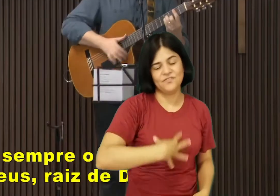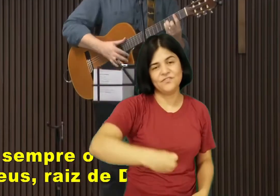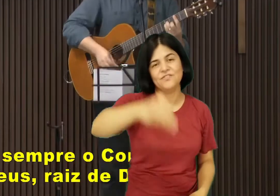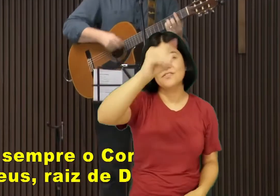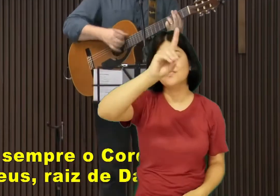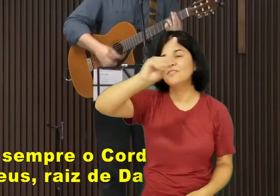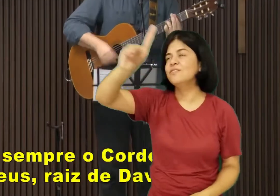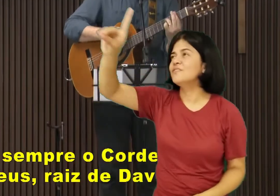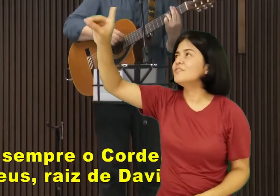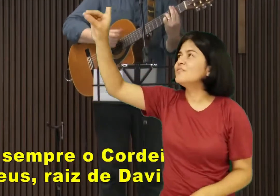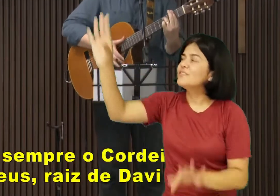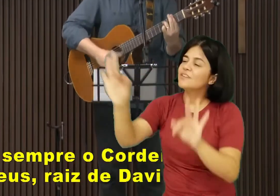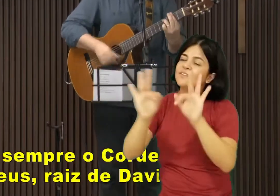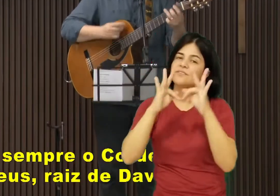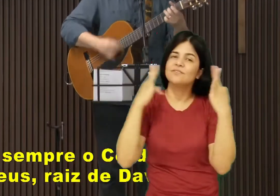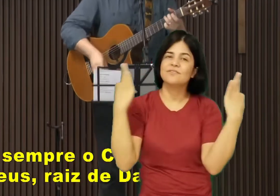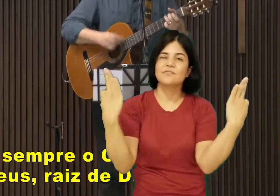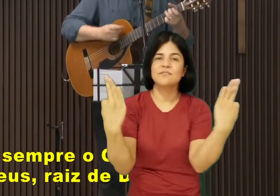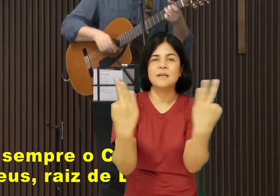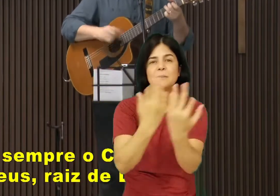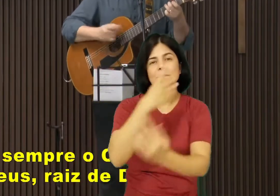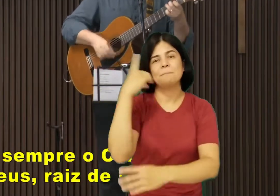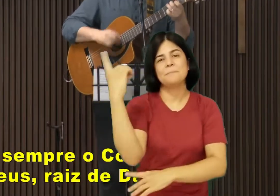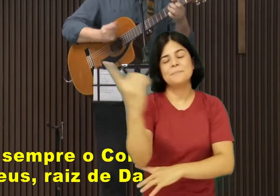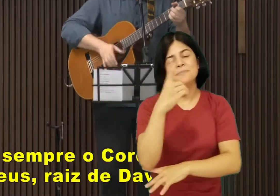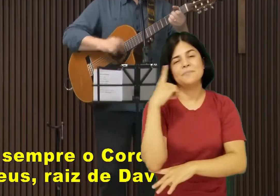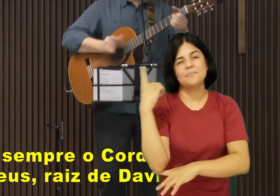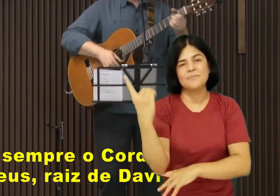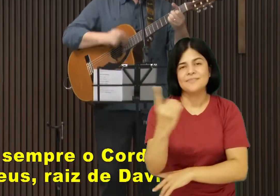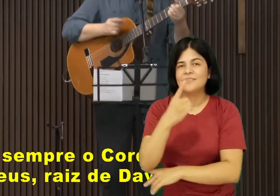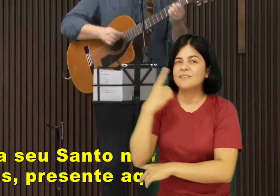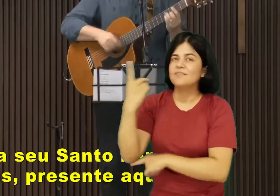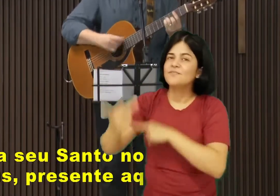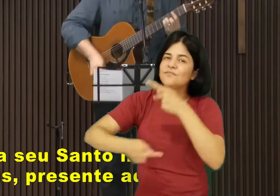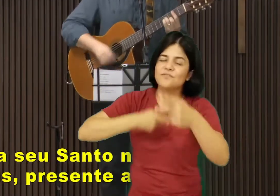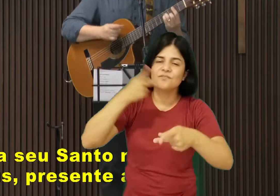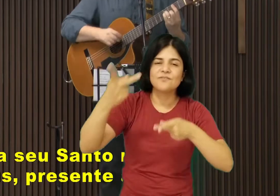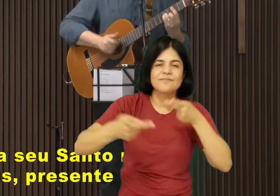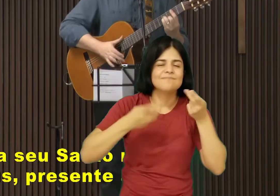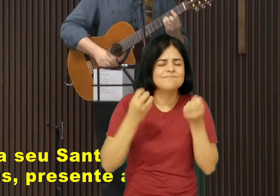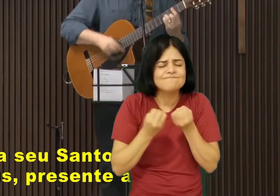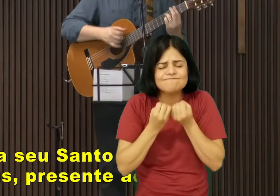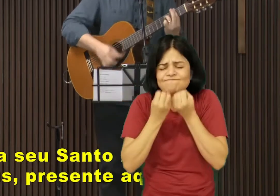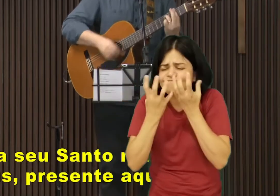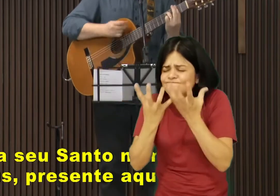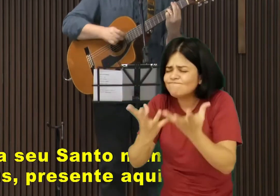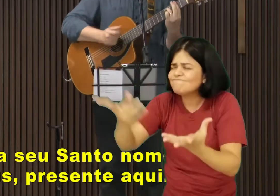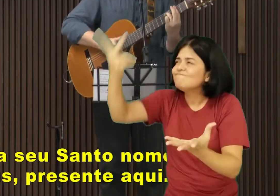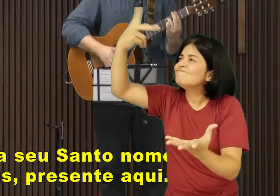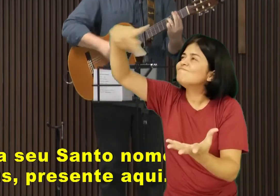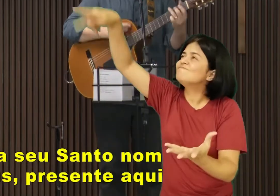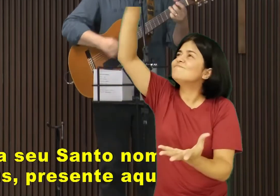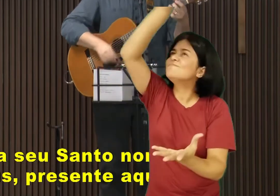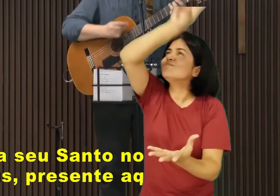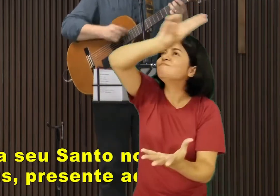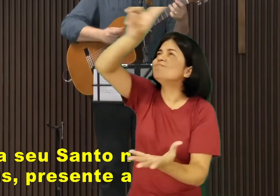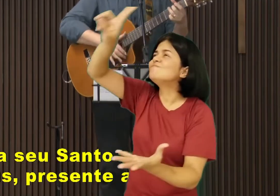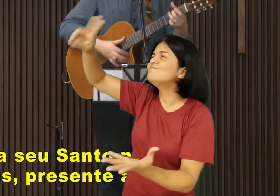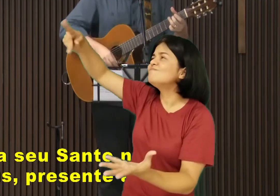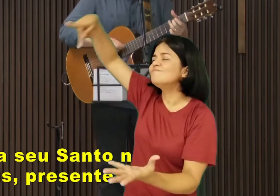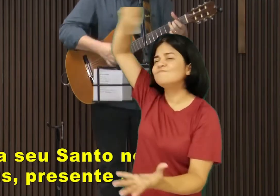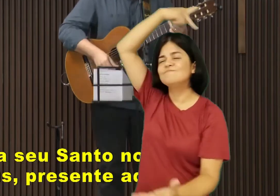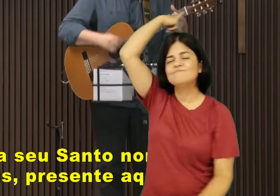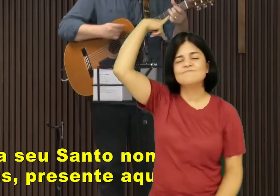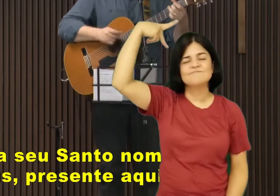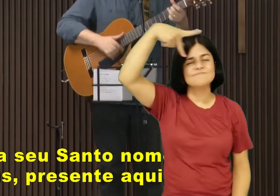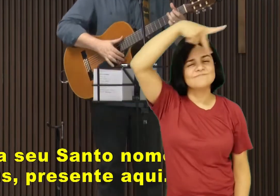Filho de Deus, raiz de Davi. Bendito seja o seu santo nome,